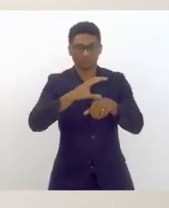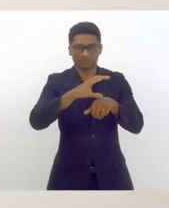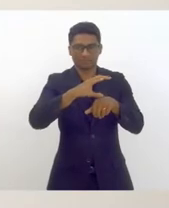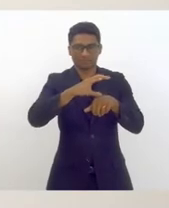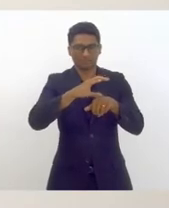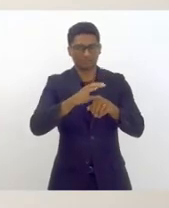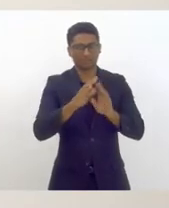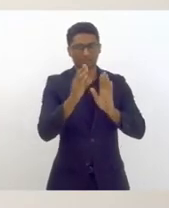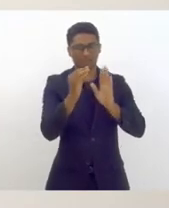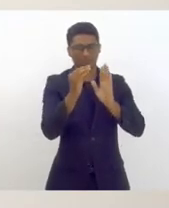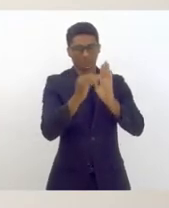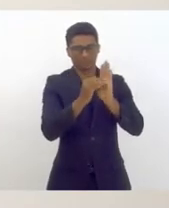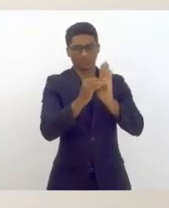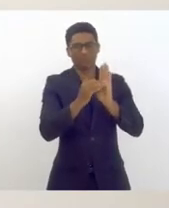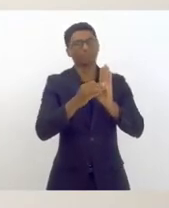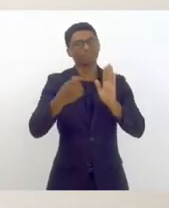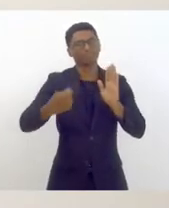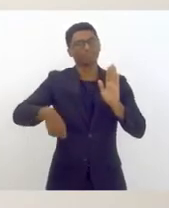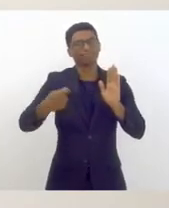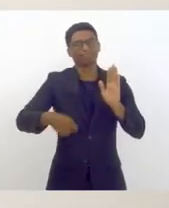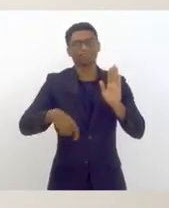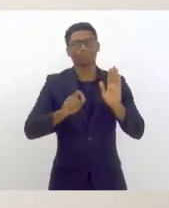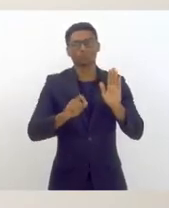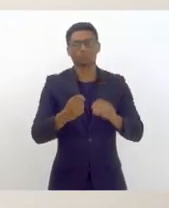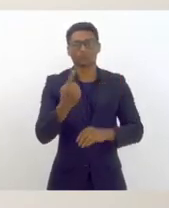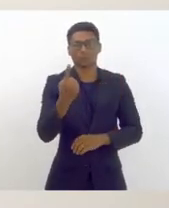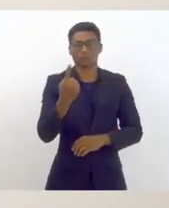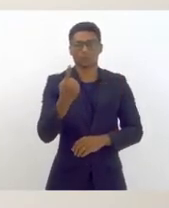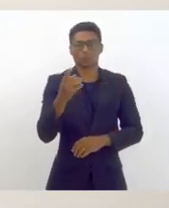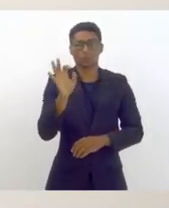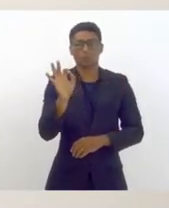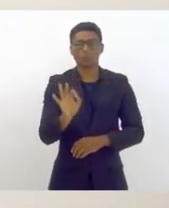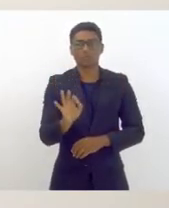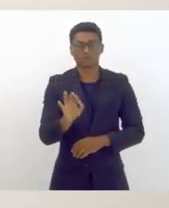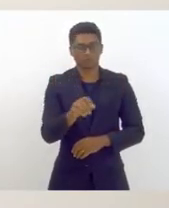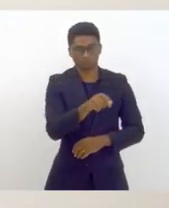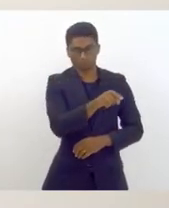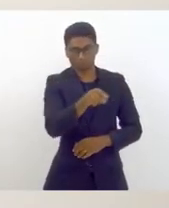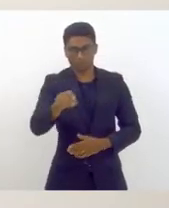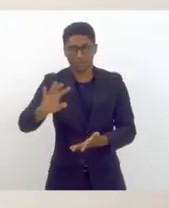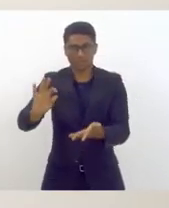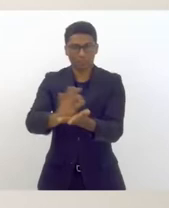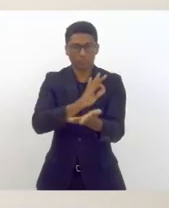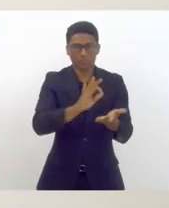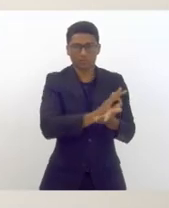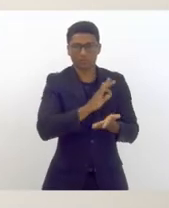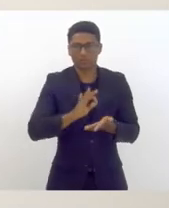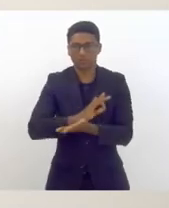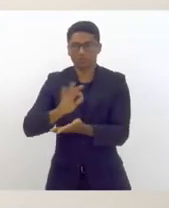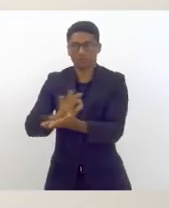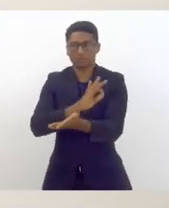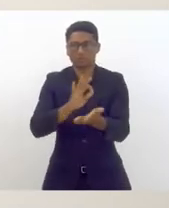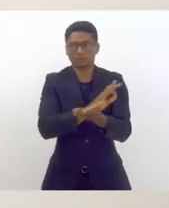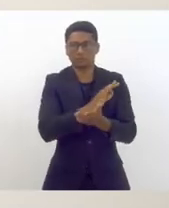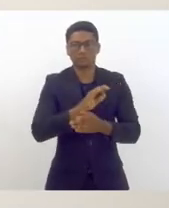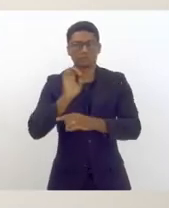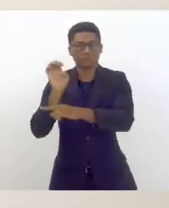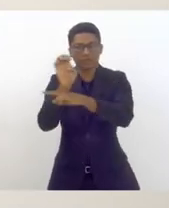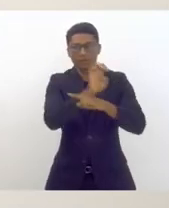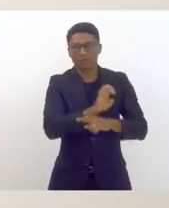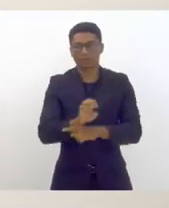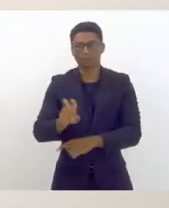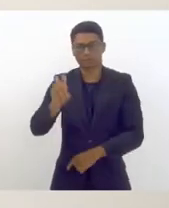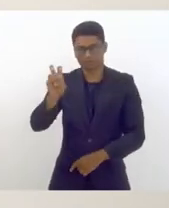que você tem que ter 1% de assinaturas, no mínimo de 5 estados, dessas sugestões,